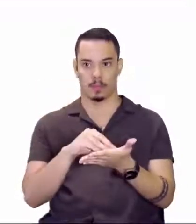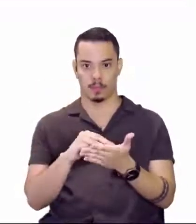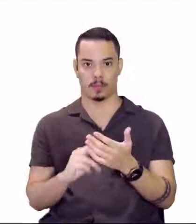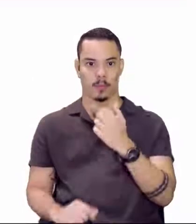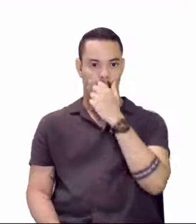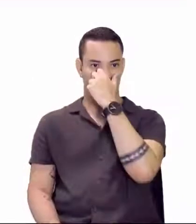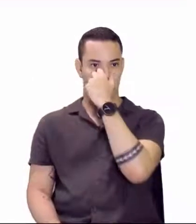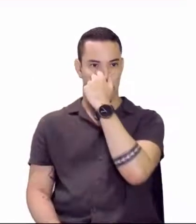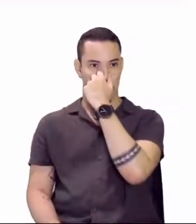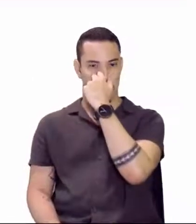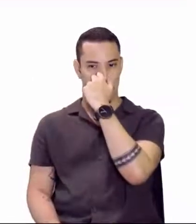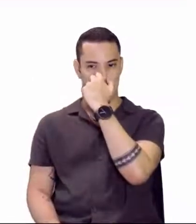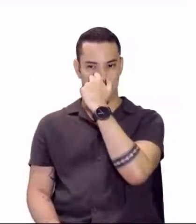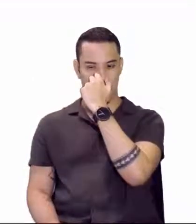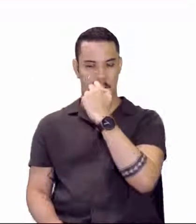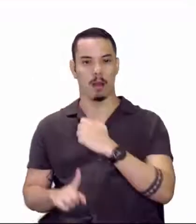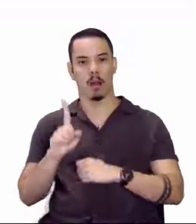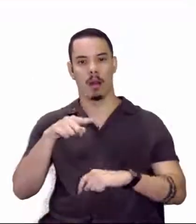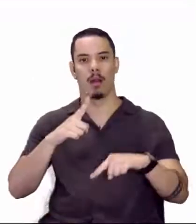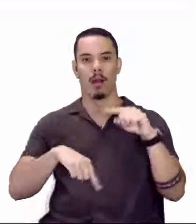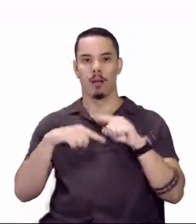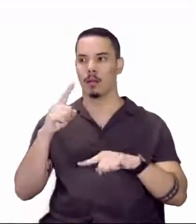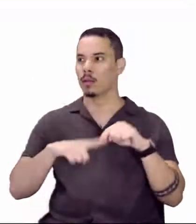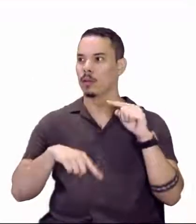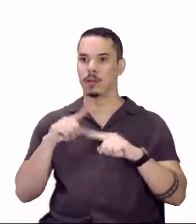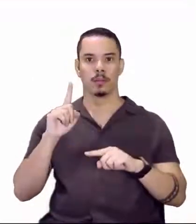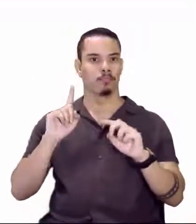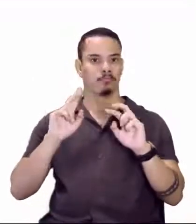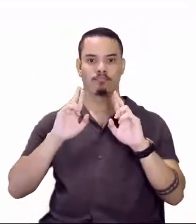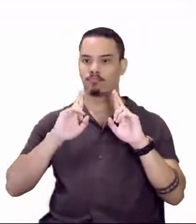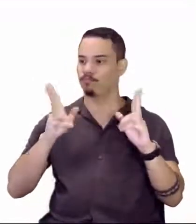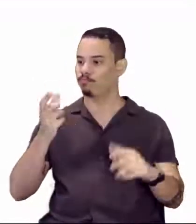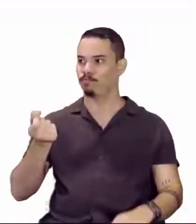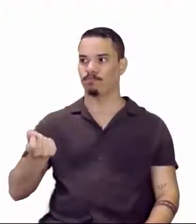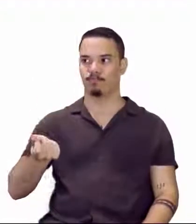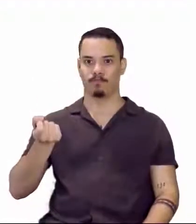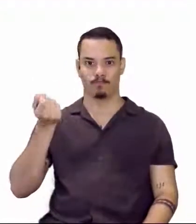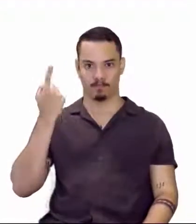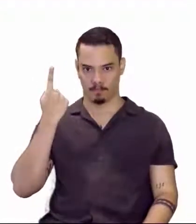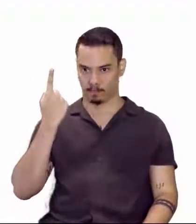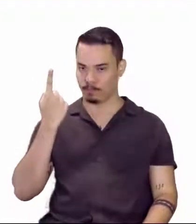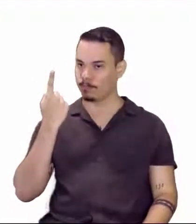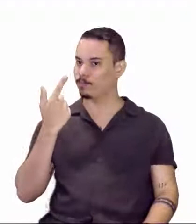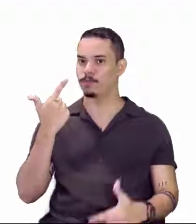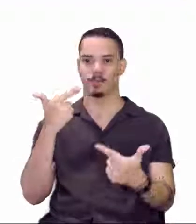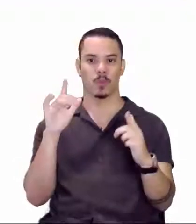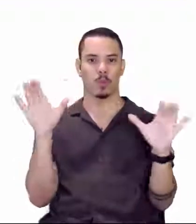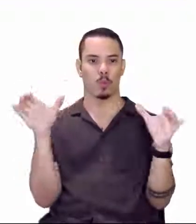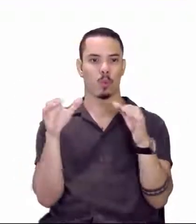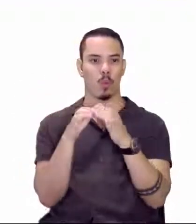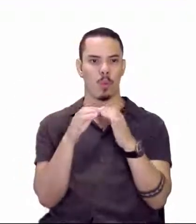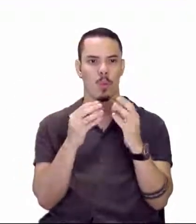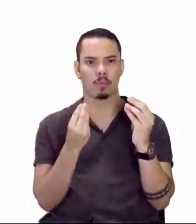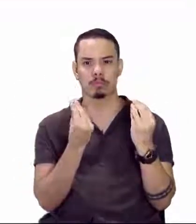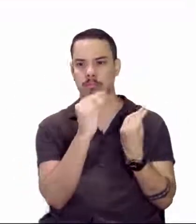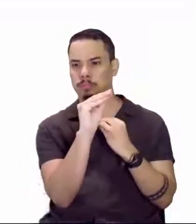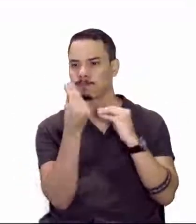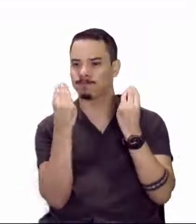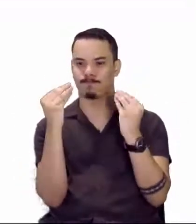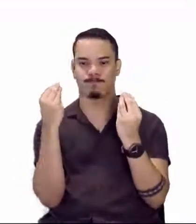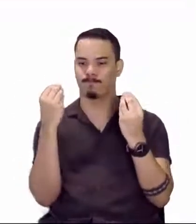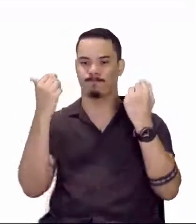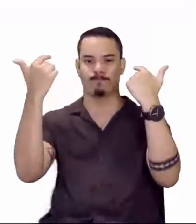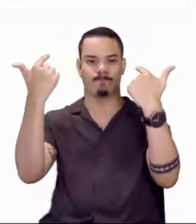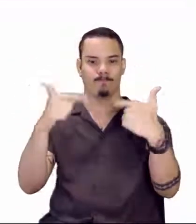grupo 1. Ele é um elemento atípico, isto é, não se enquadra em nenhum grupo da